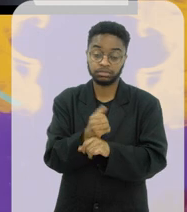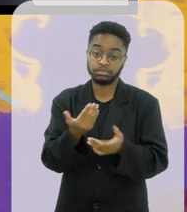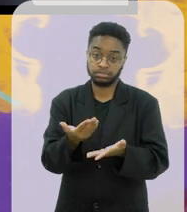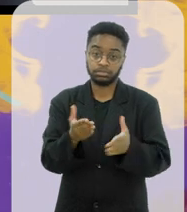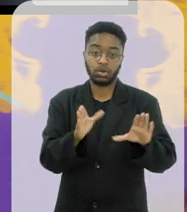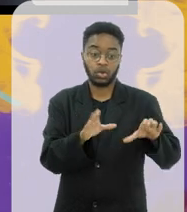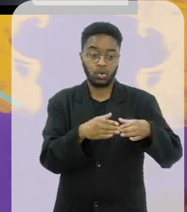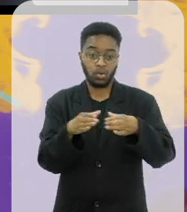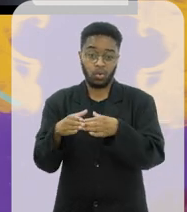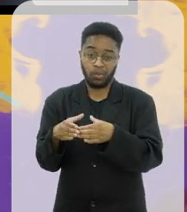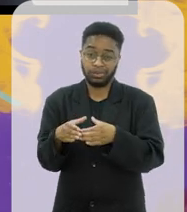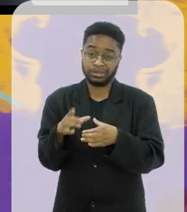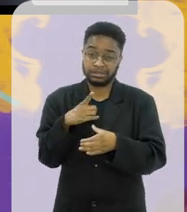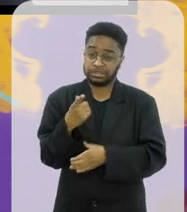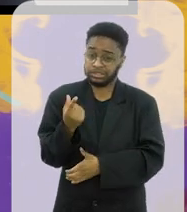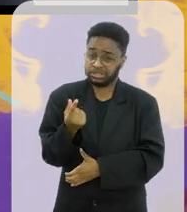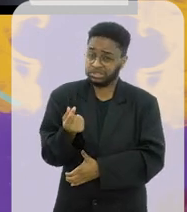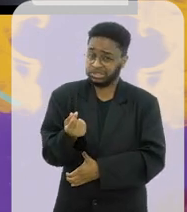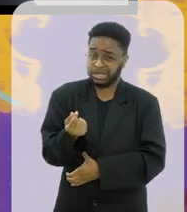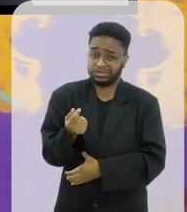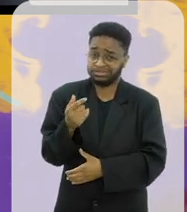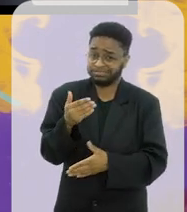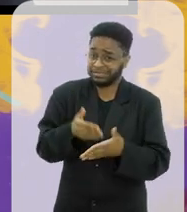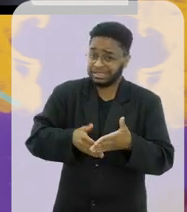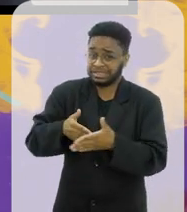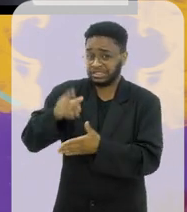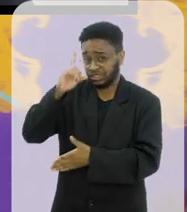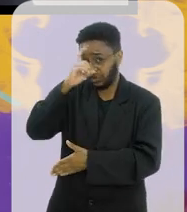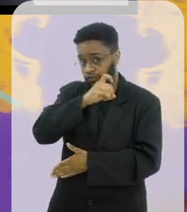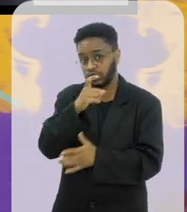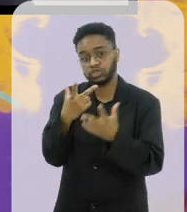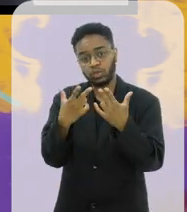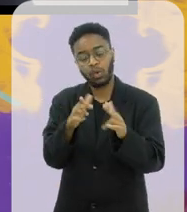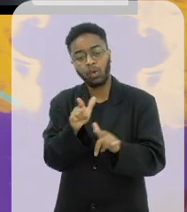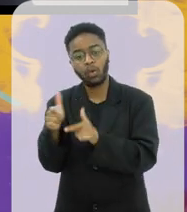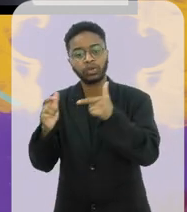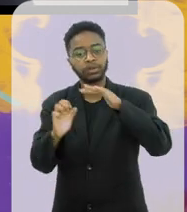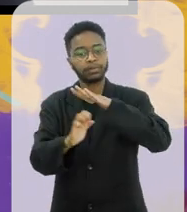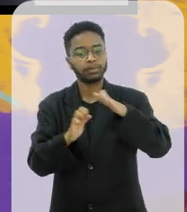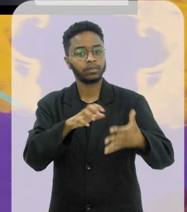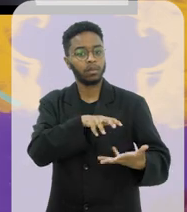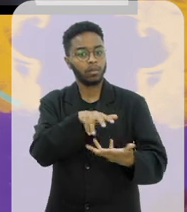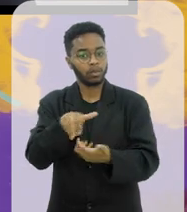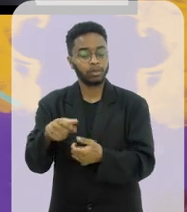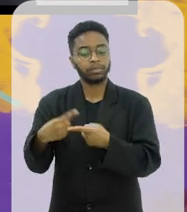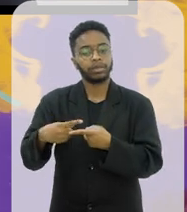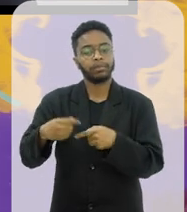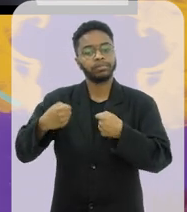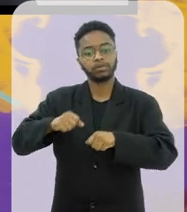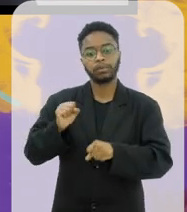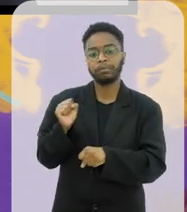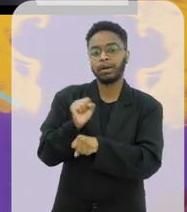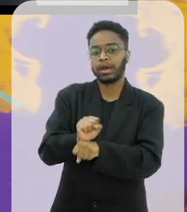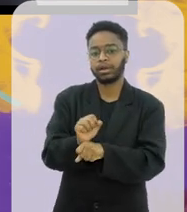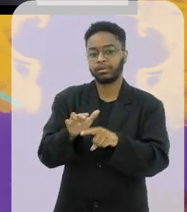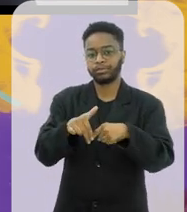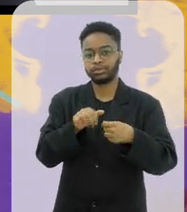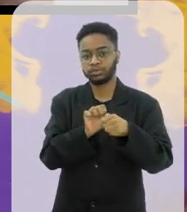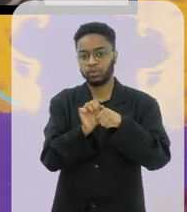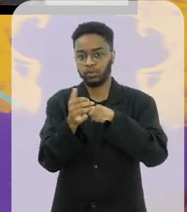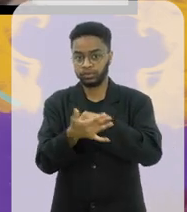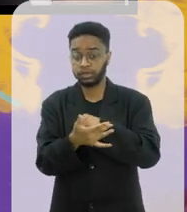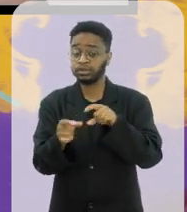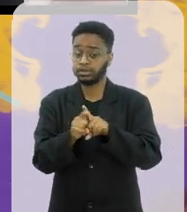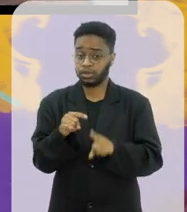ficaram numa situação financeira difícil, como todas as empresas do mundo, porque o mundo teve que parar em função aí, do Covid.